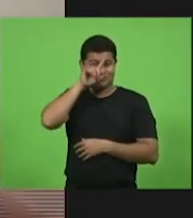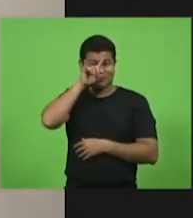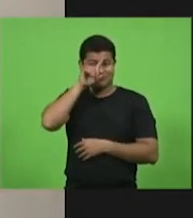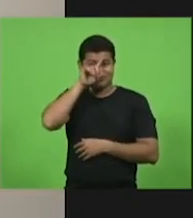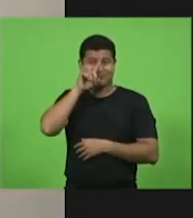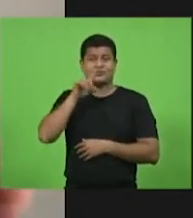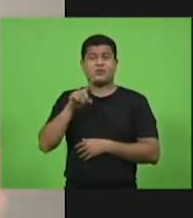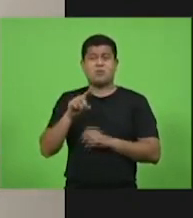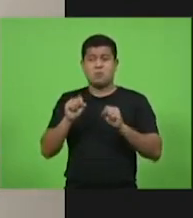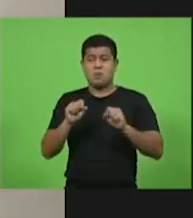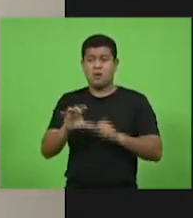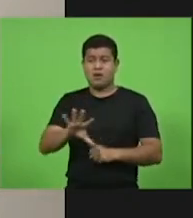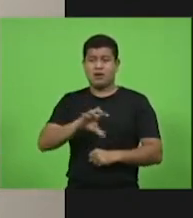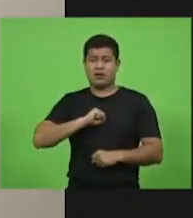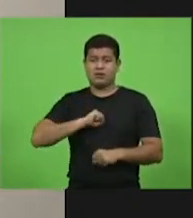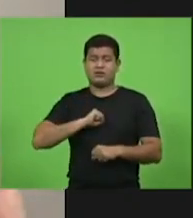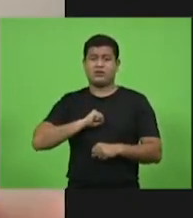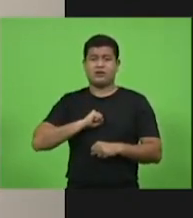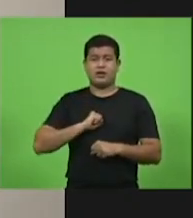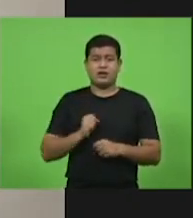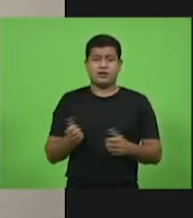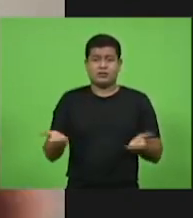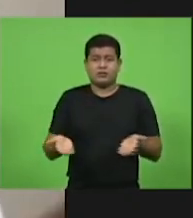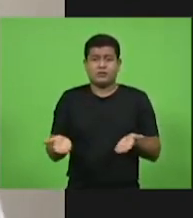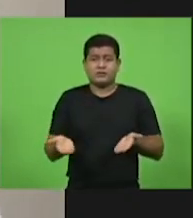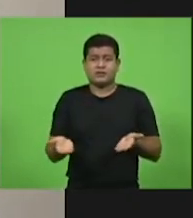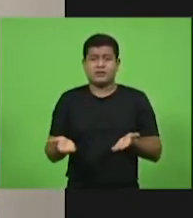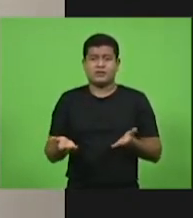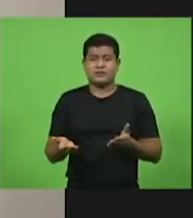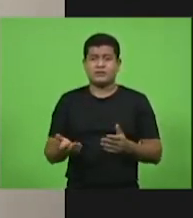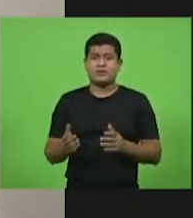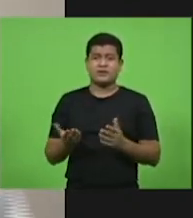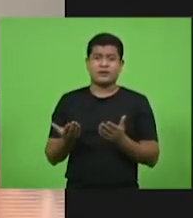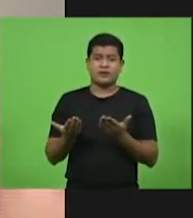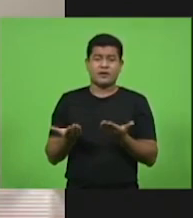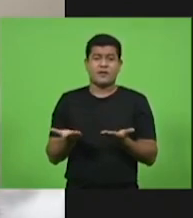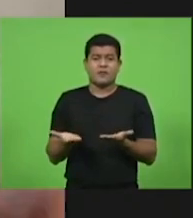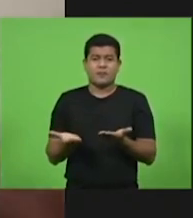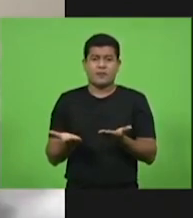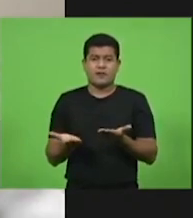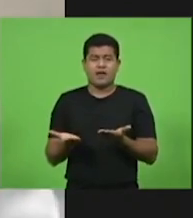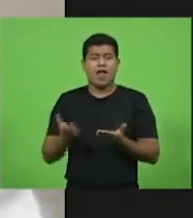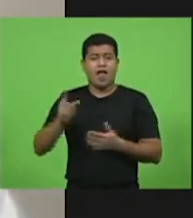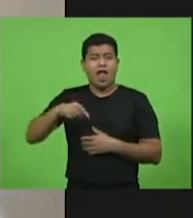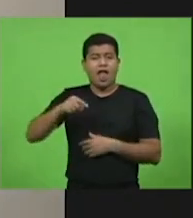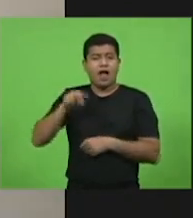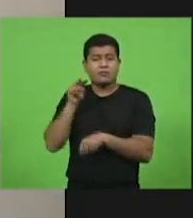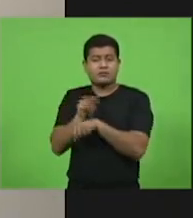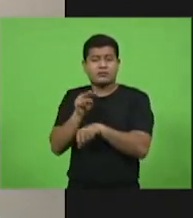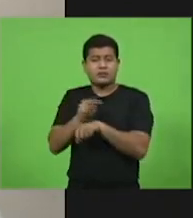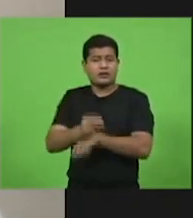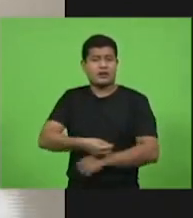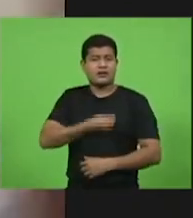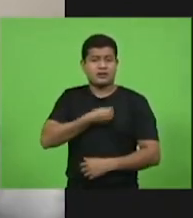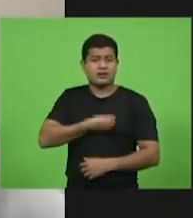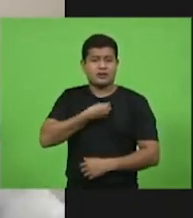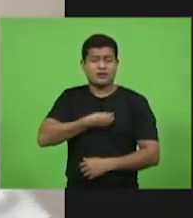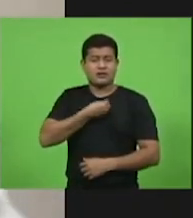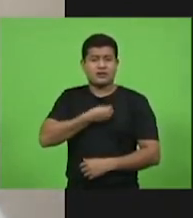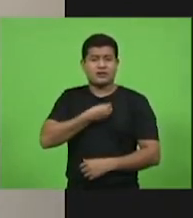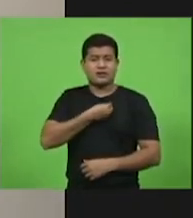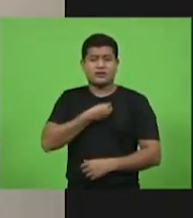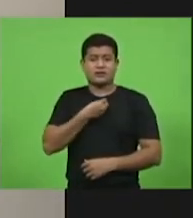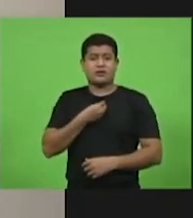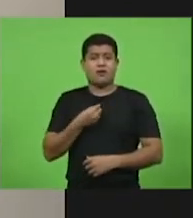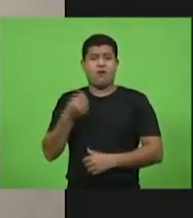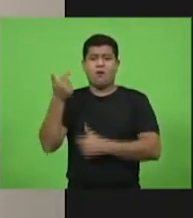prioridade neste momento deve ser, entendo eu, a proteção na vida. Não existe